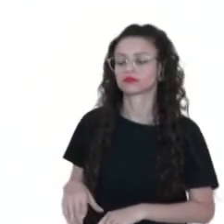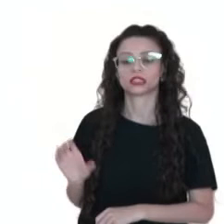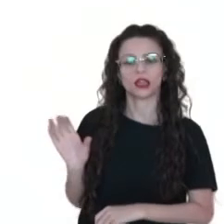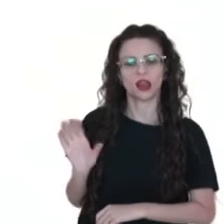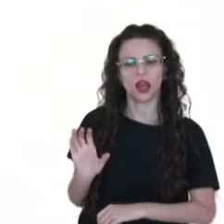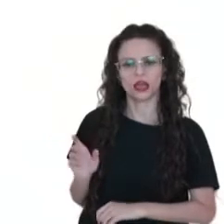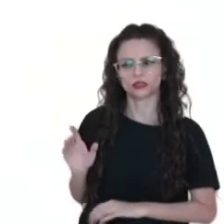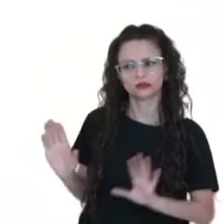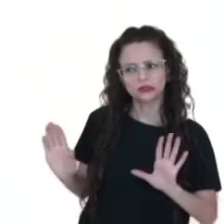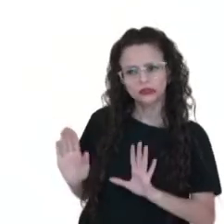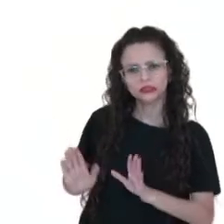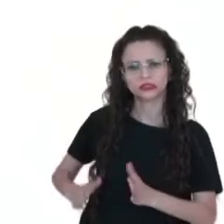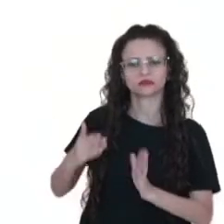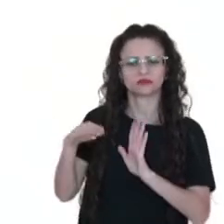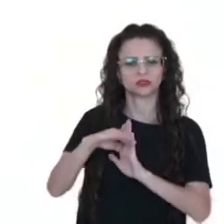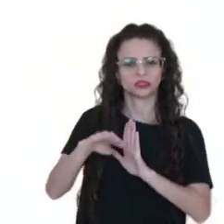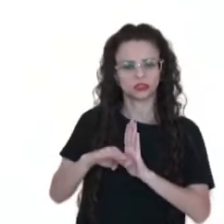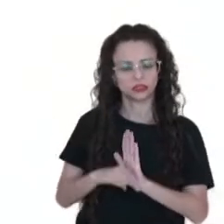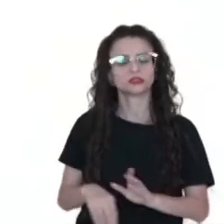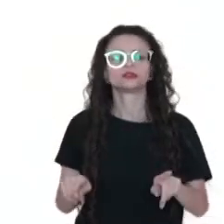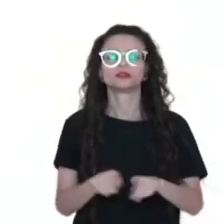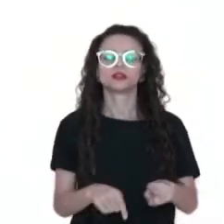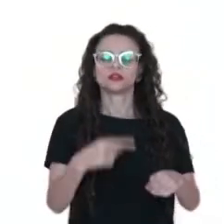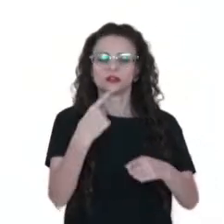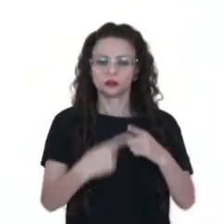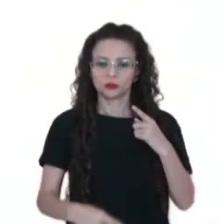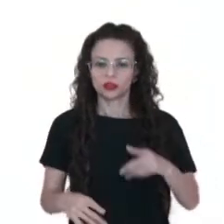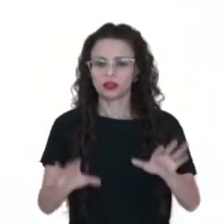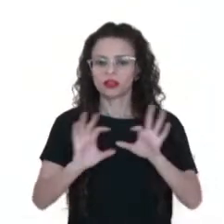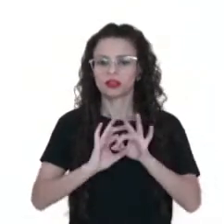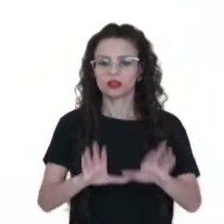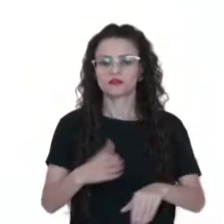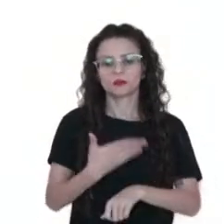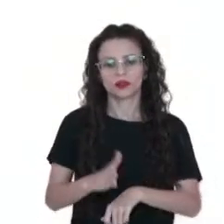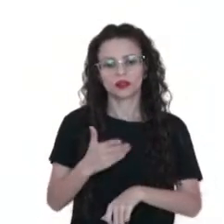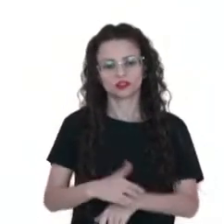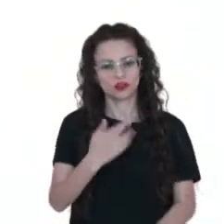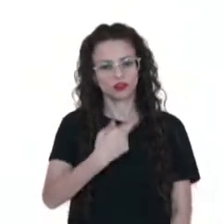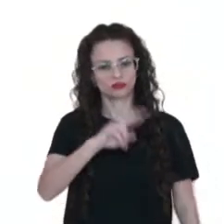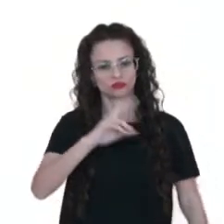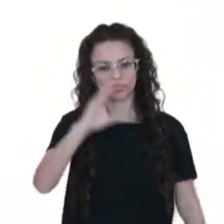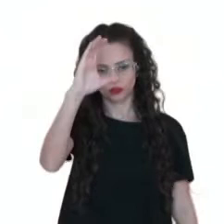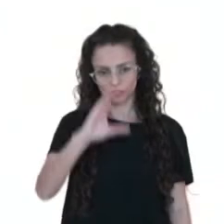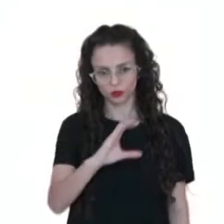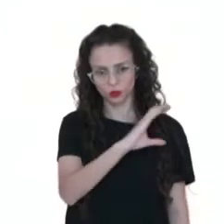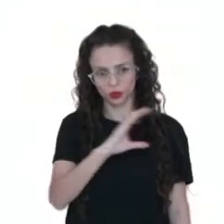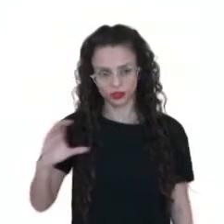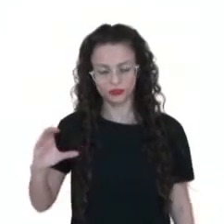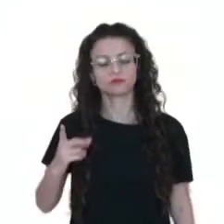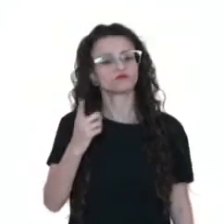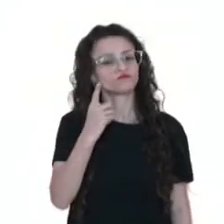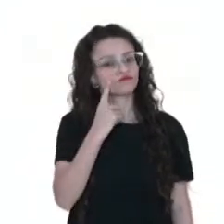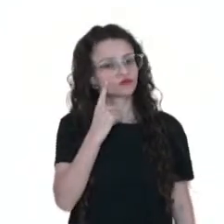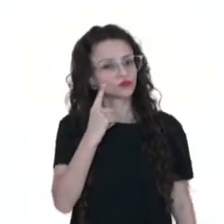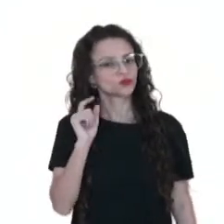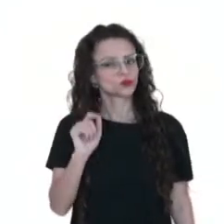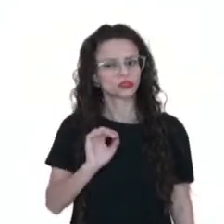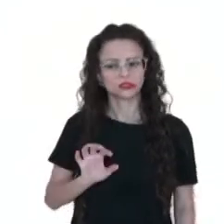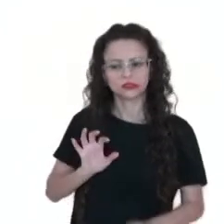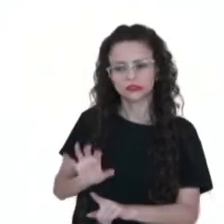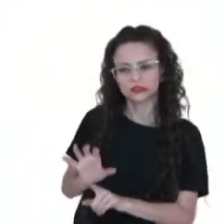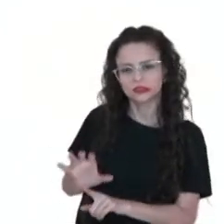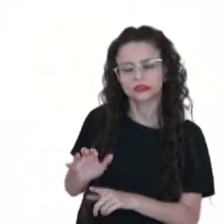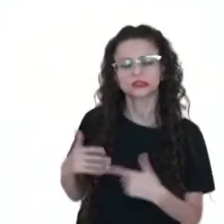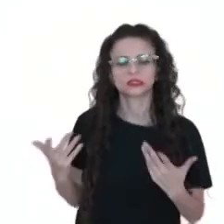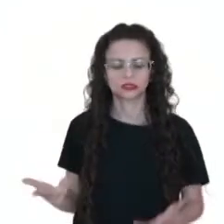a eles. Também proibiu a livre prática da religião católica. Vendo-se pressionado pela